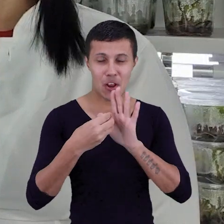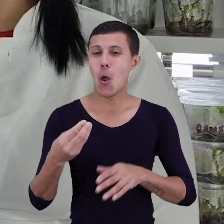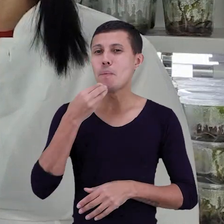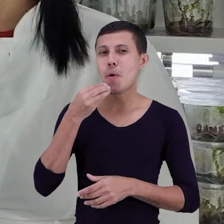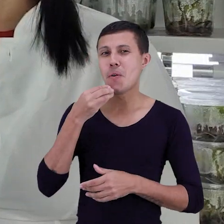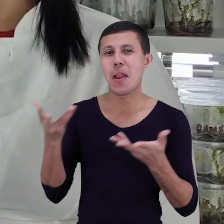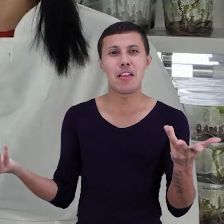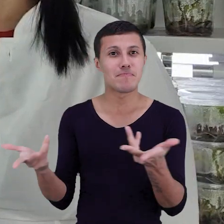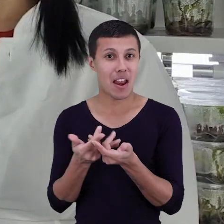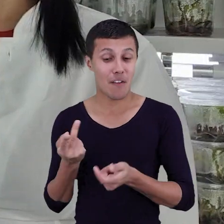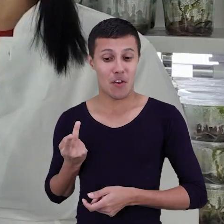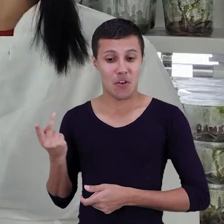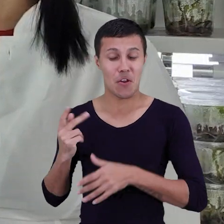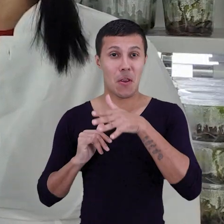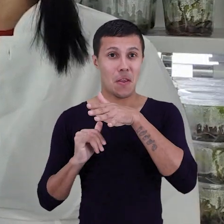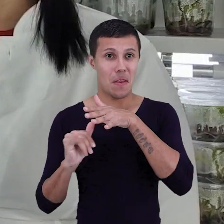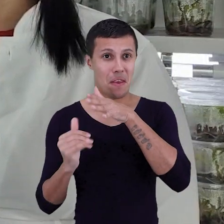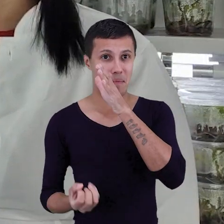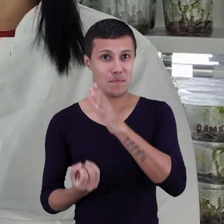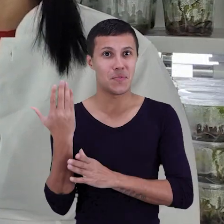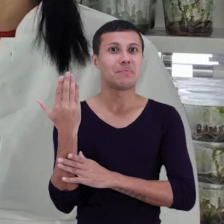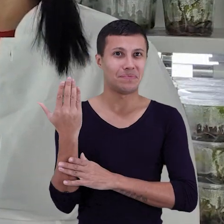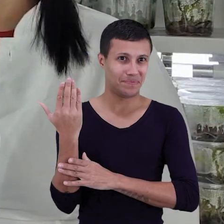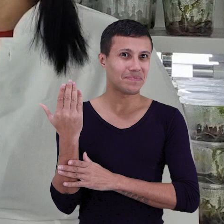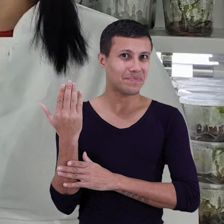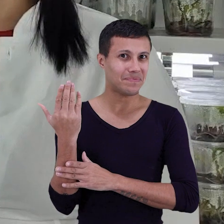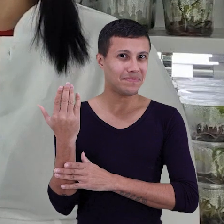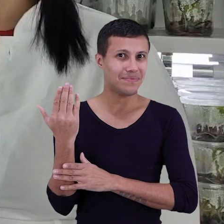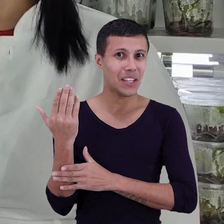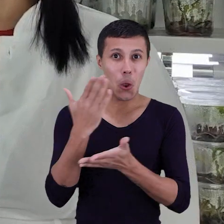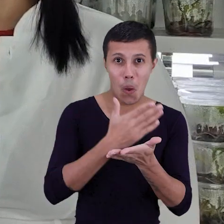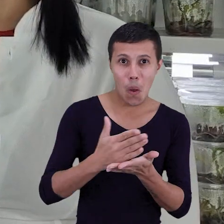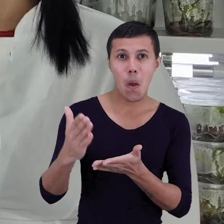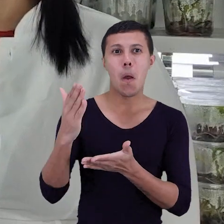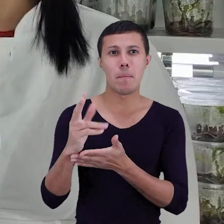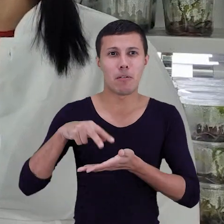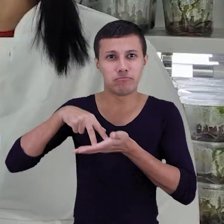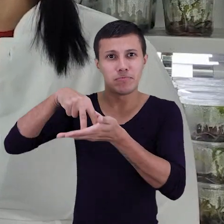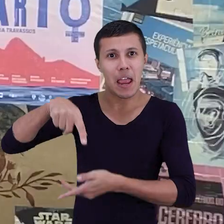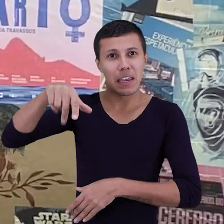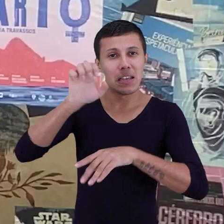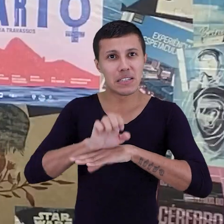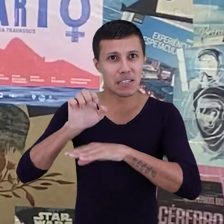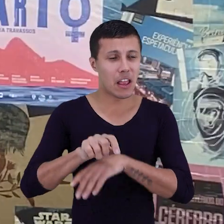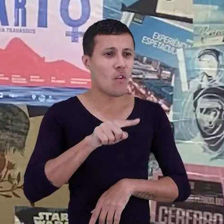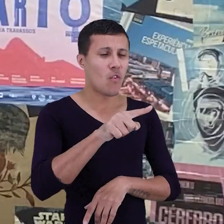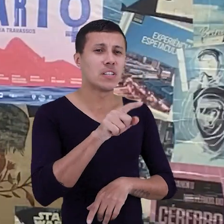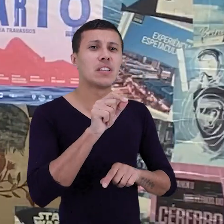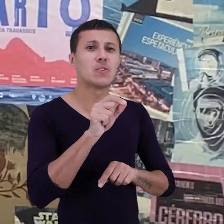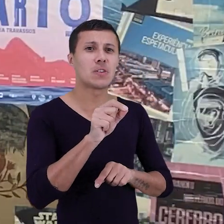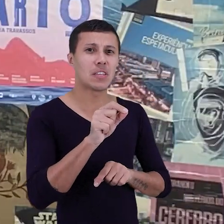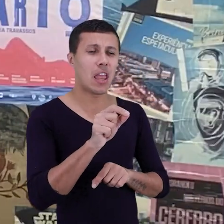que a nossa empresa realmente viesse a surgir e começasse a se solidificar aqui no estado. Vocês